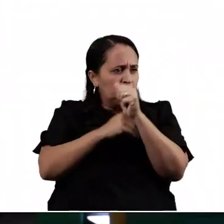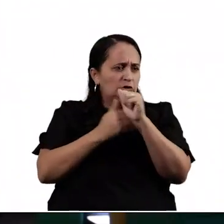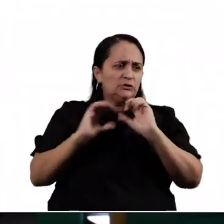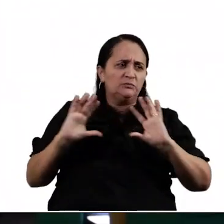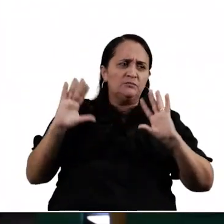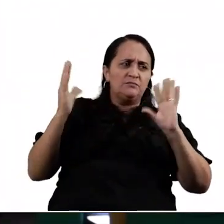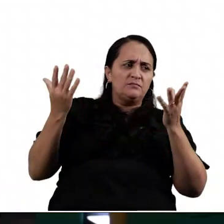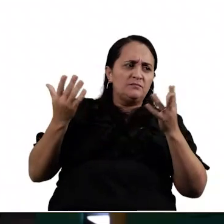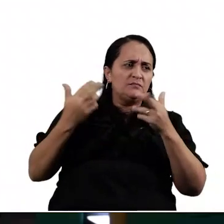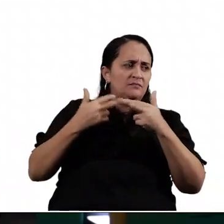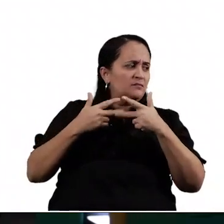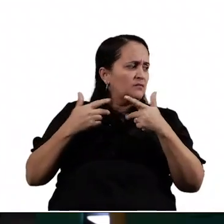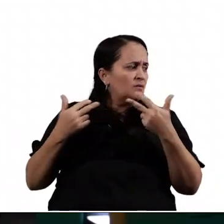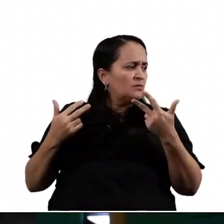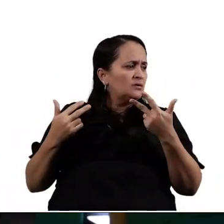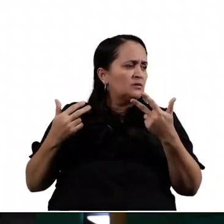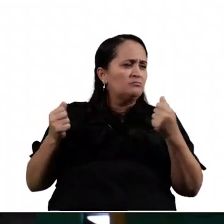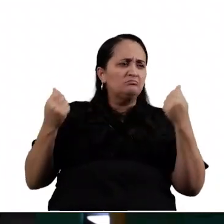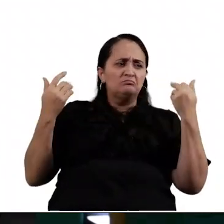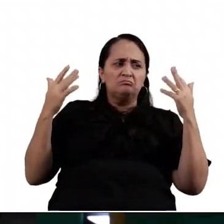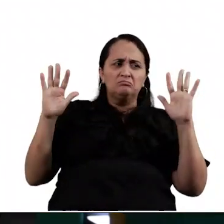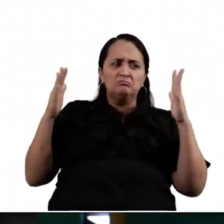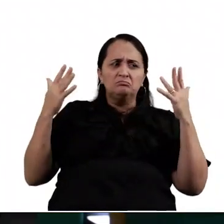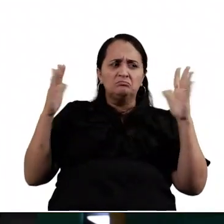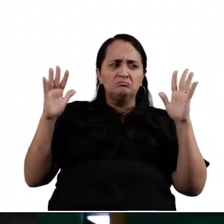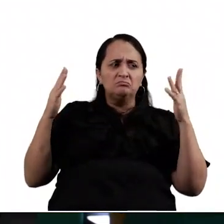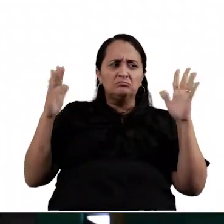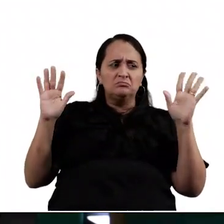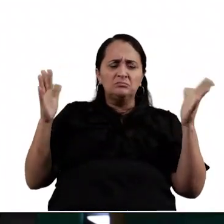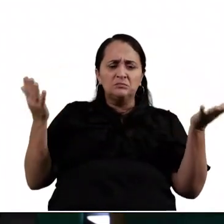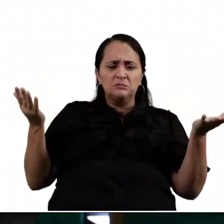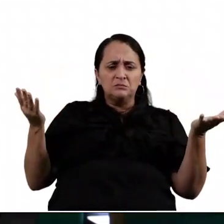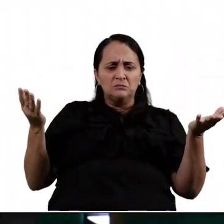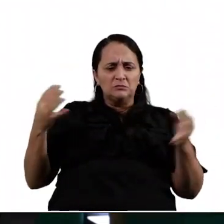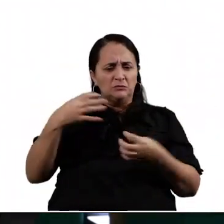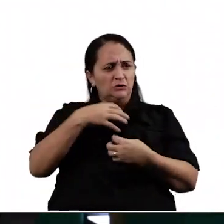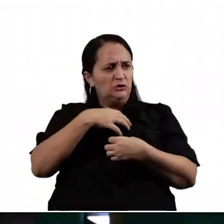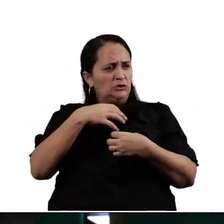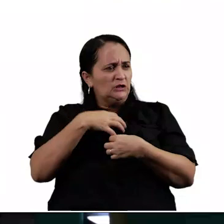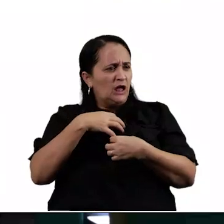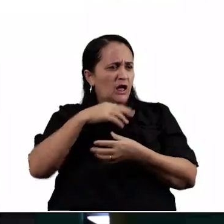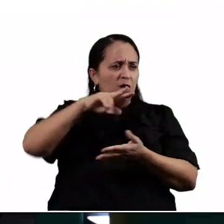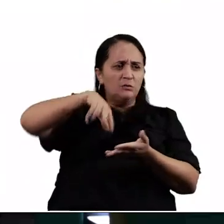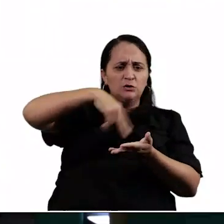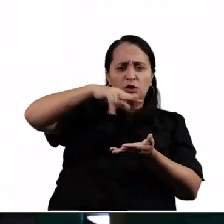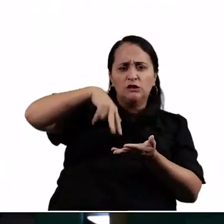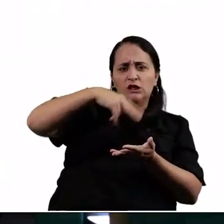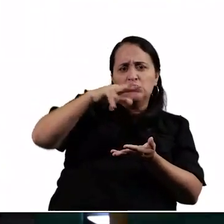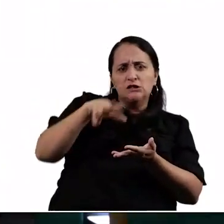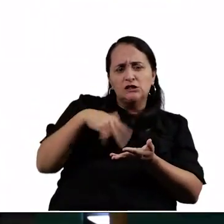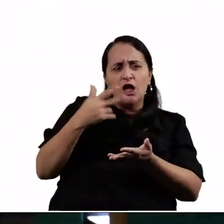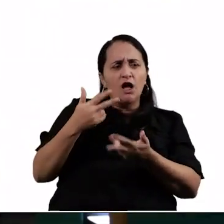aplaudir aplaudir aplaudir e ele ficou todo entusiasmado se sentindo um garotinho começou a dançar começou a dançar